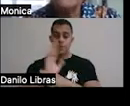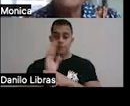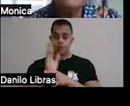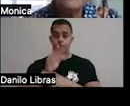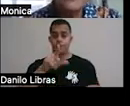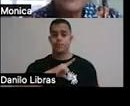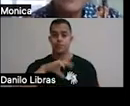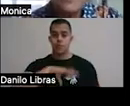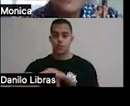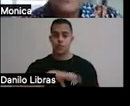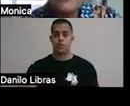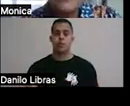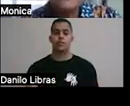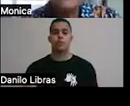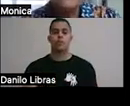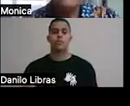português,